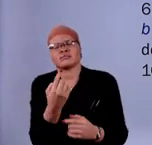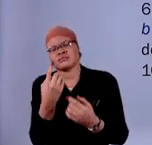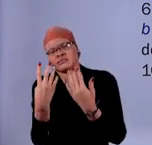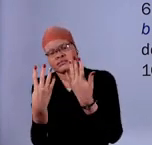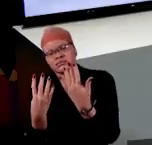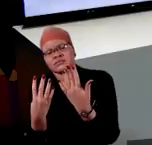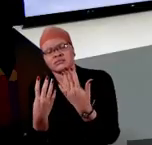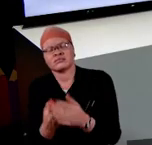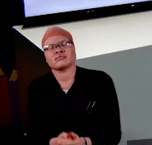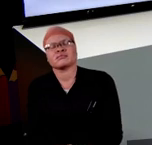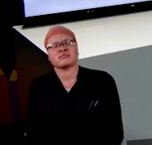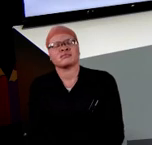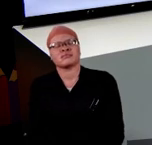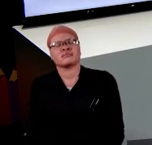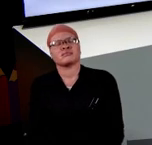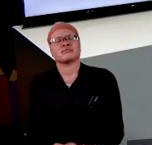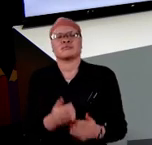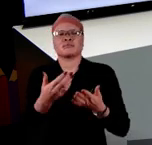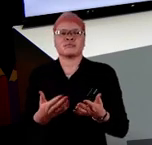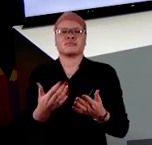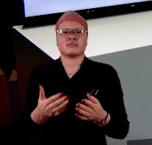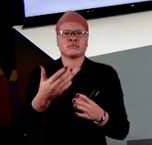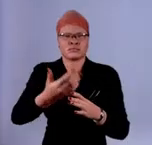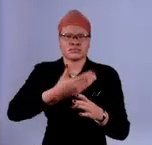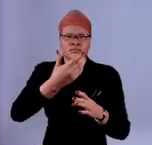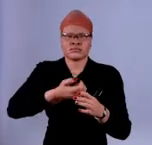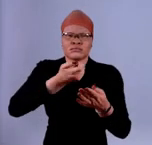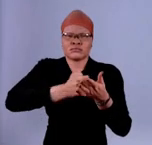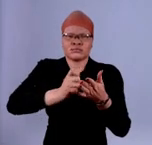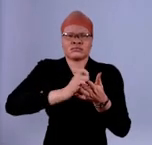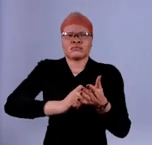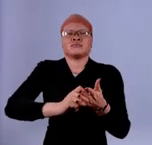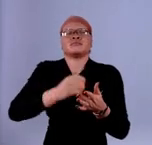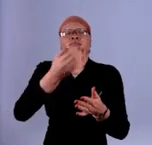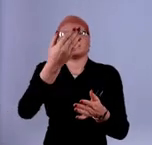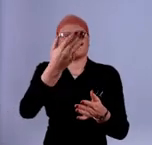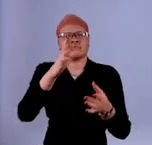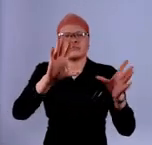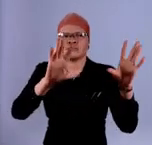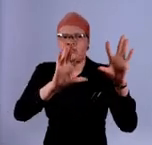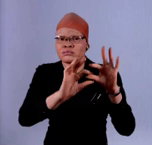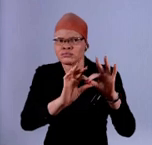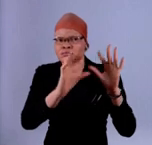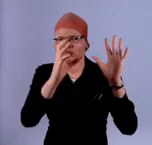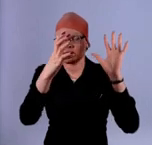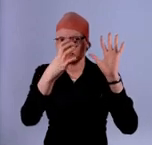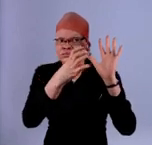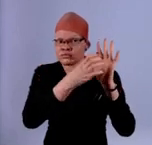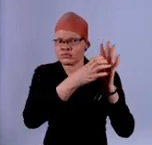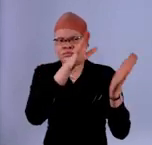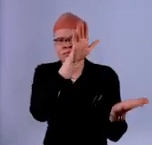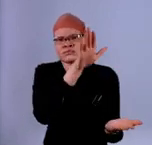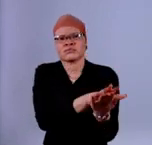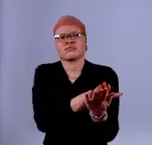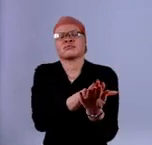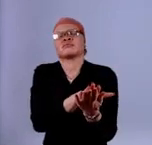sobre 19 passamos para a atividade Escreva as frações relativa às áreas em